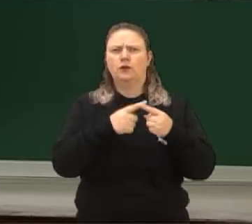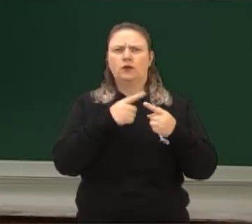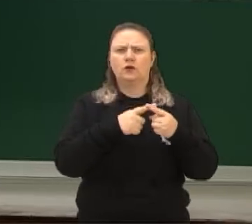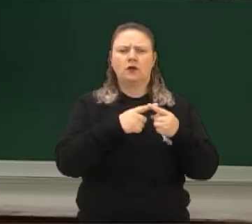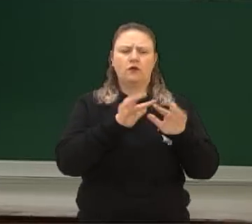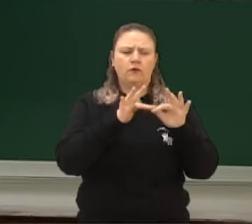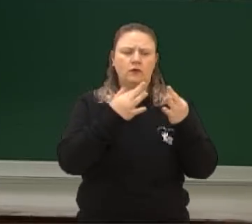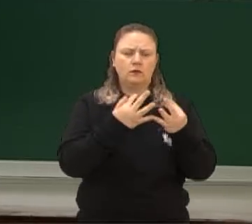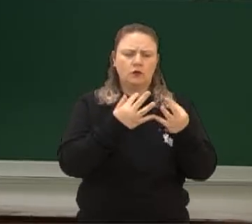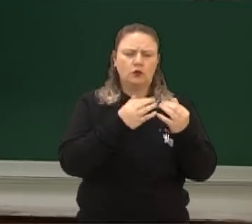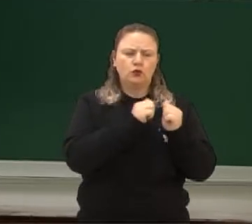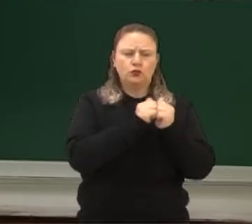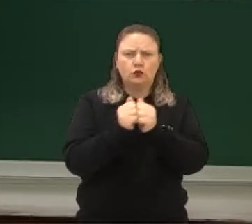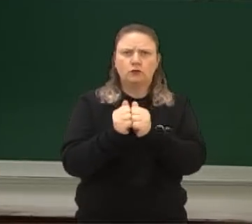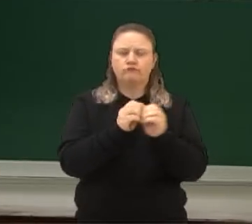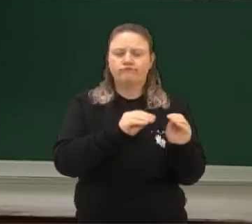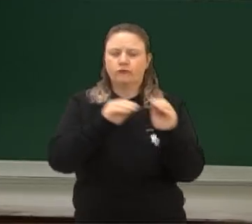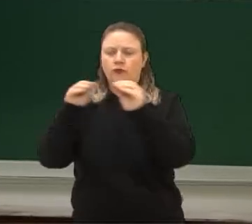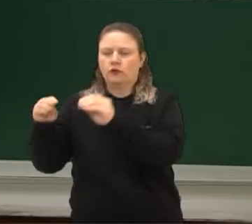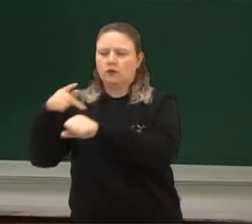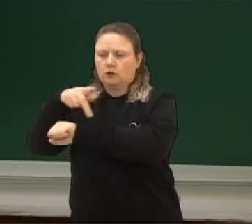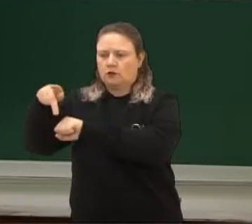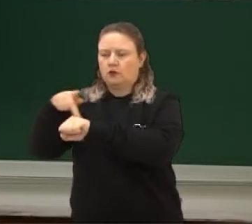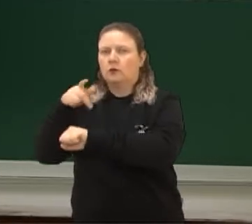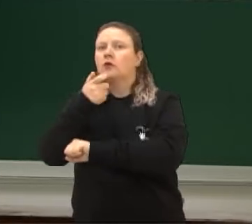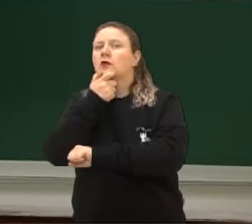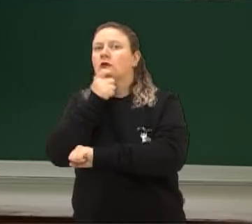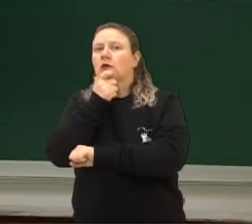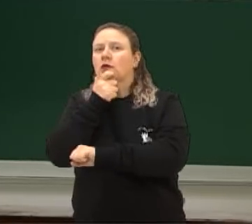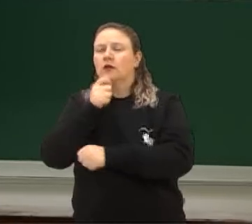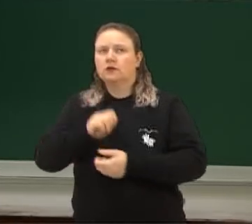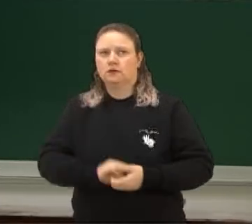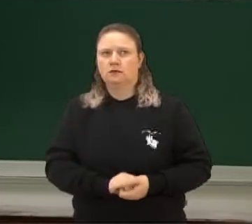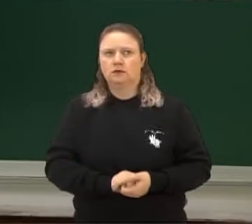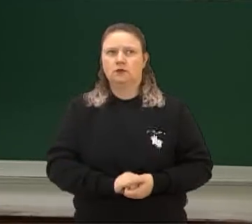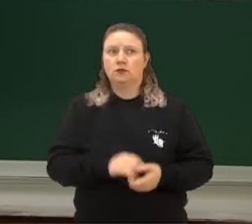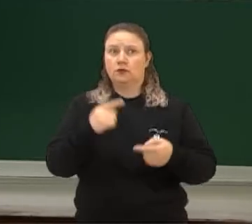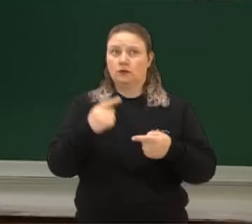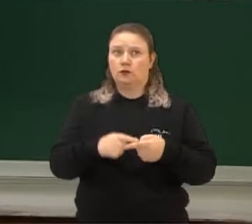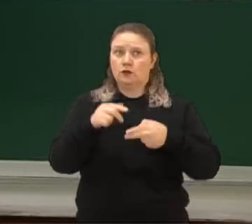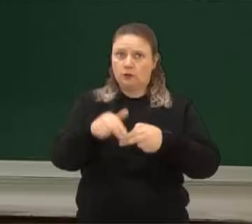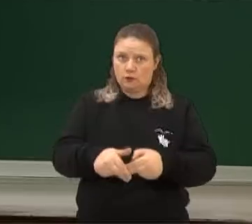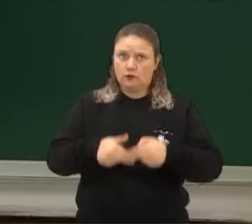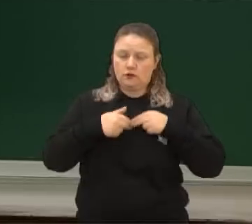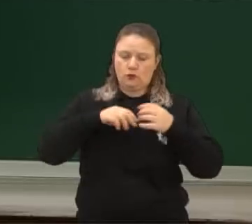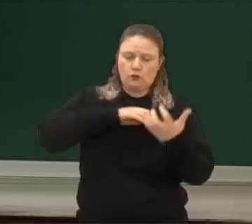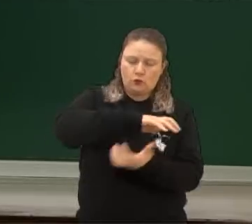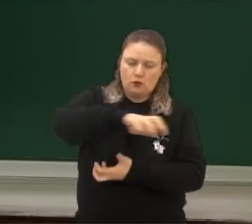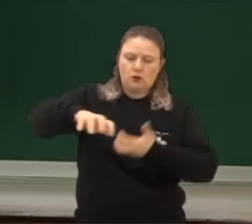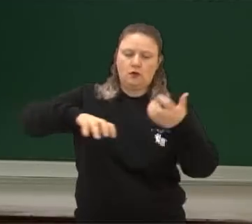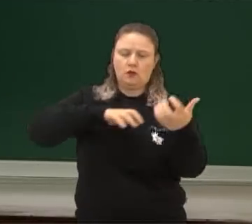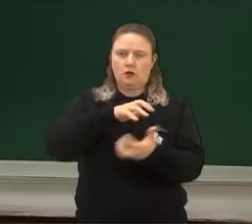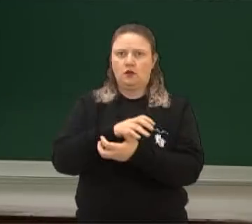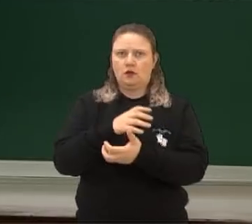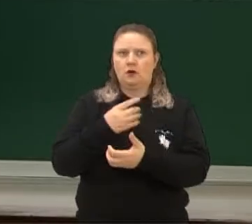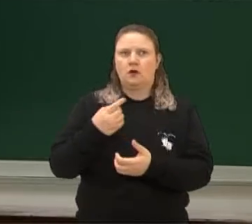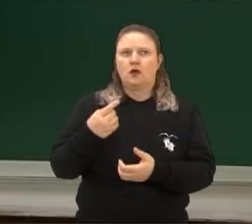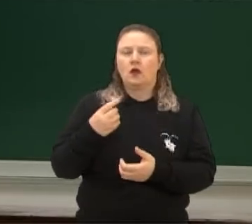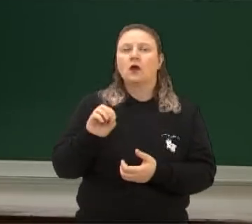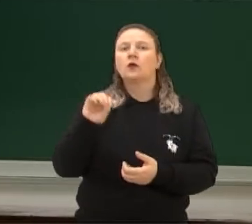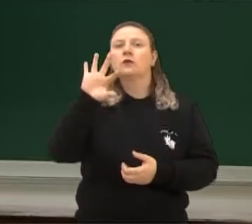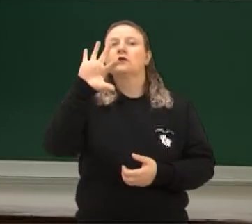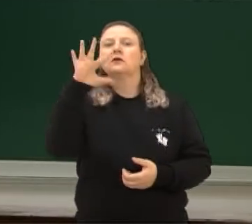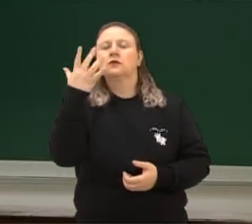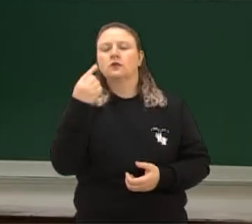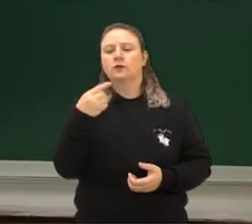Inglaterra? Because of the Zanzibar Revolution in 1964. Por causa da Revolução de Zanzibar que aconteceu